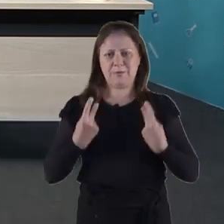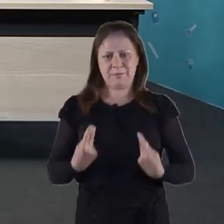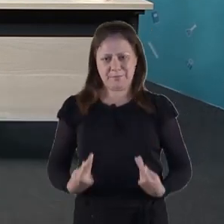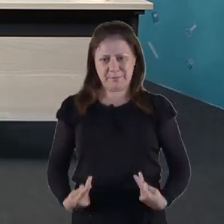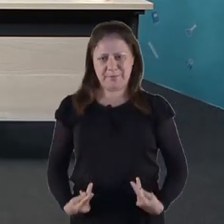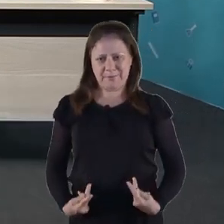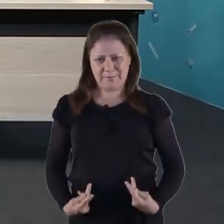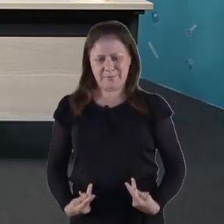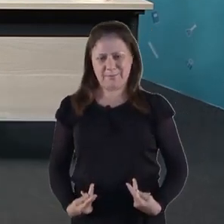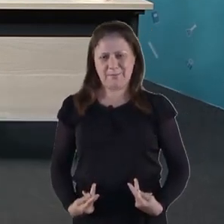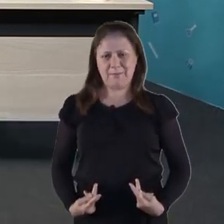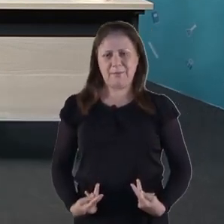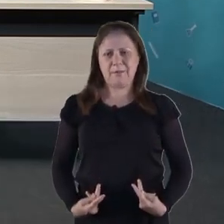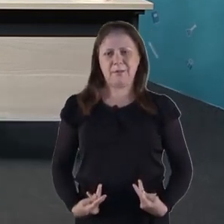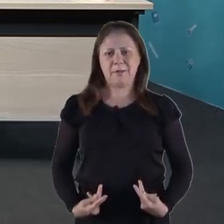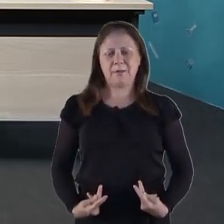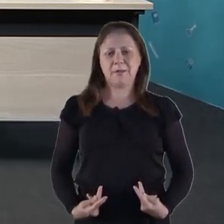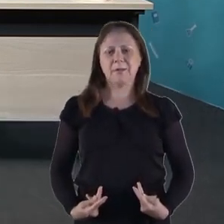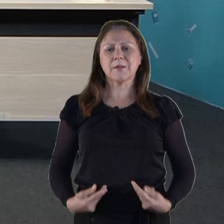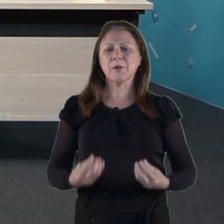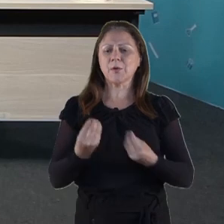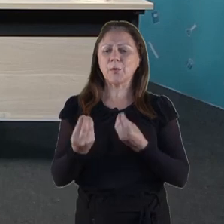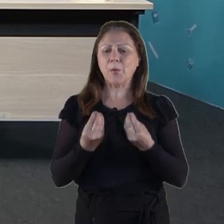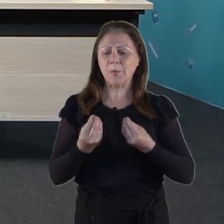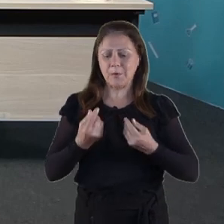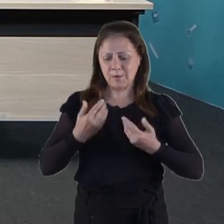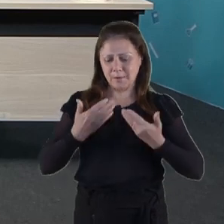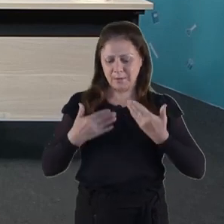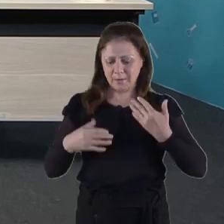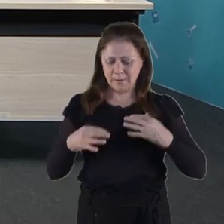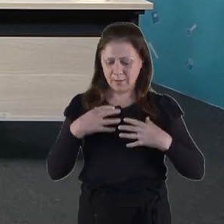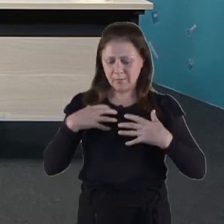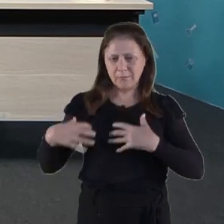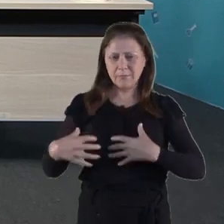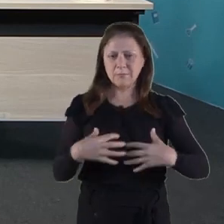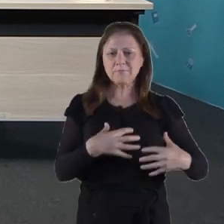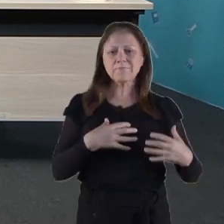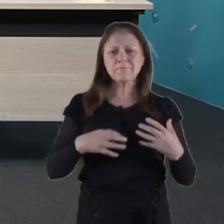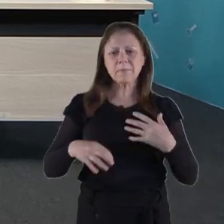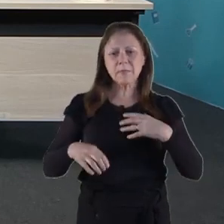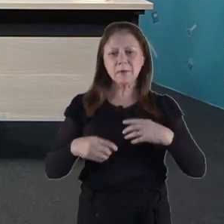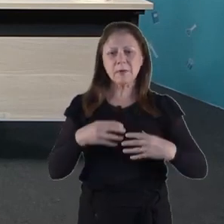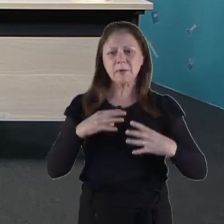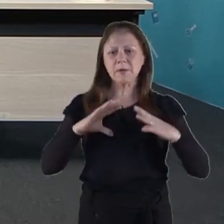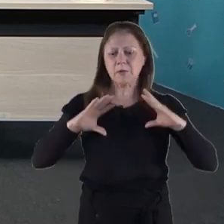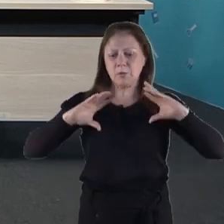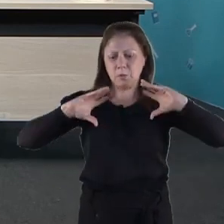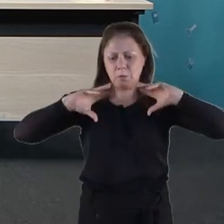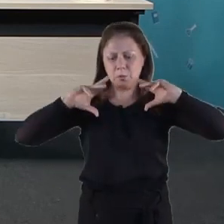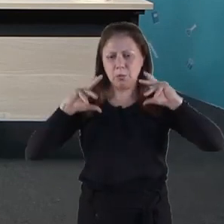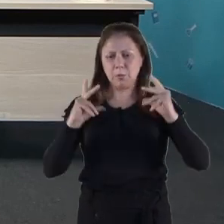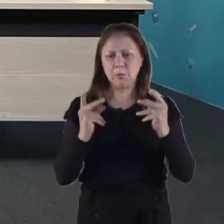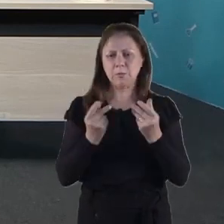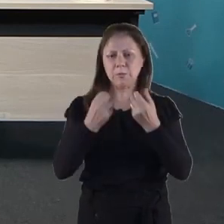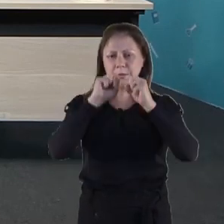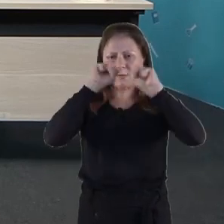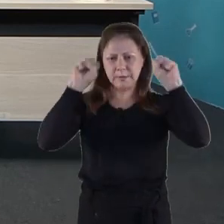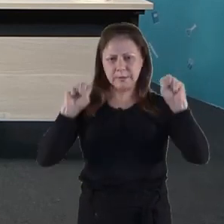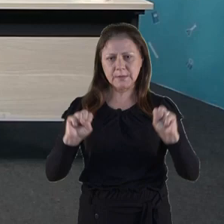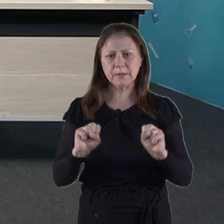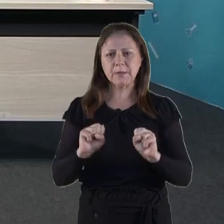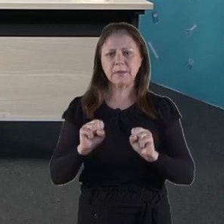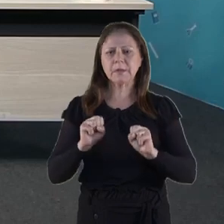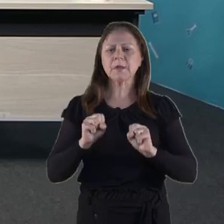que é o nosso corpo. A gente vai falar um pouquinho como ele funciona a partir dos mecanismos e sistemas que a gente tem, os nossos